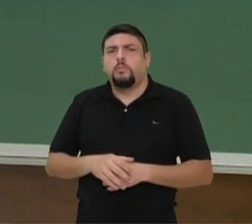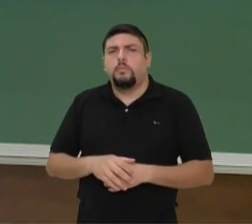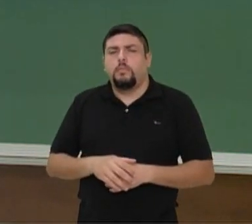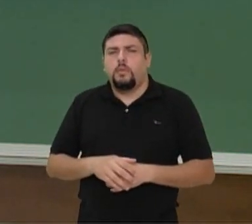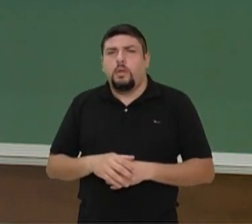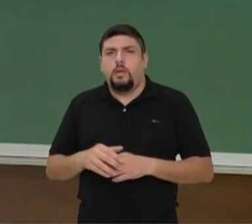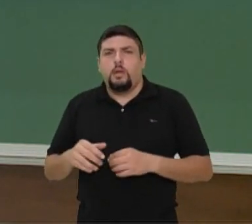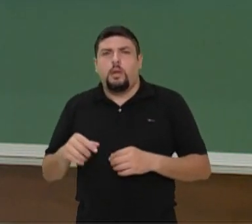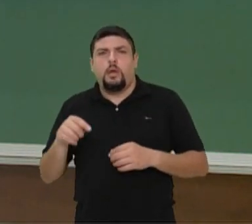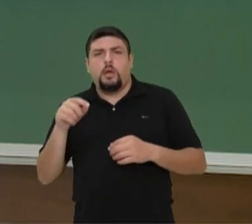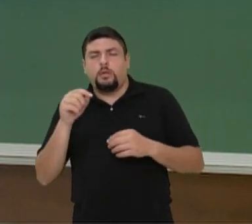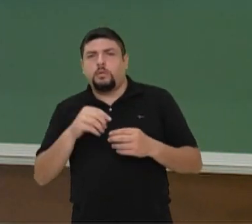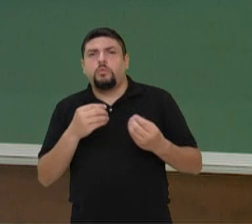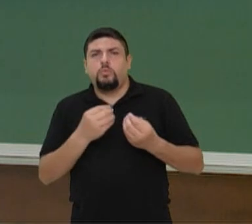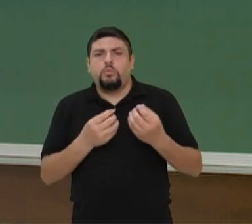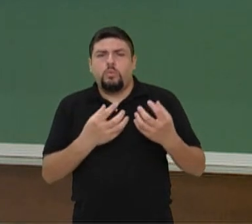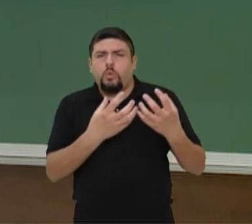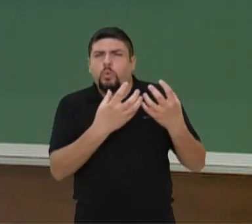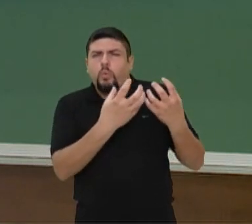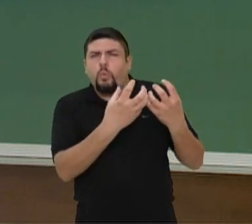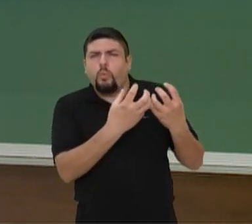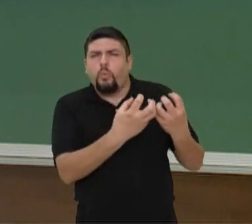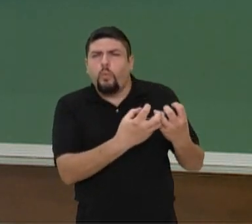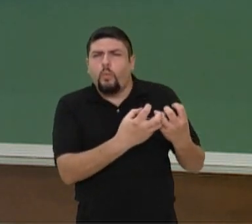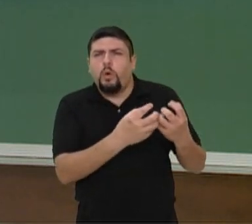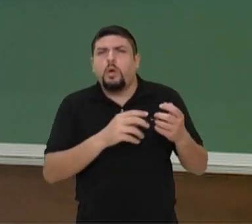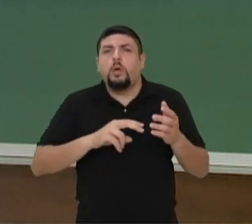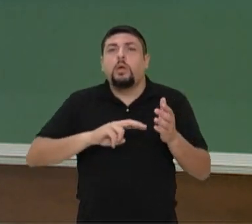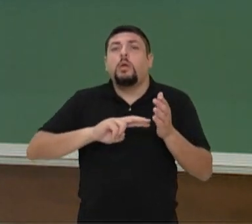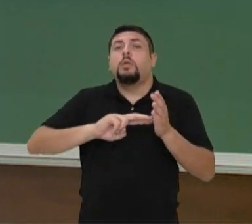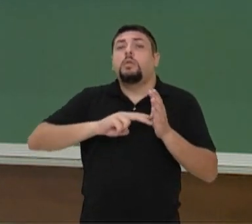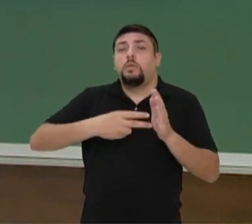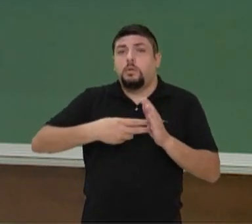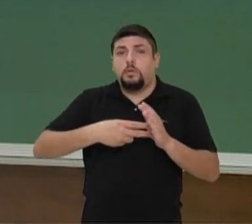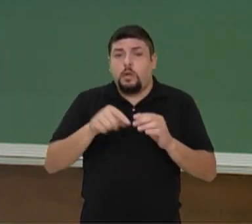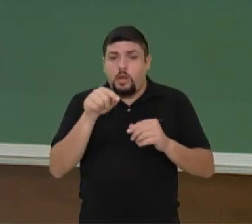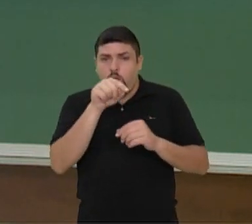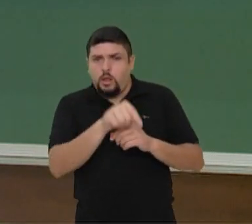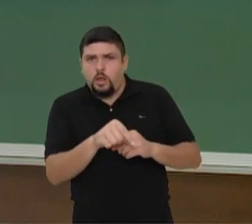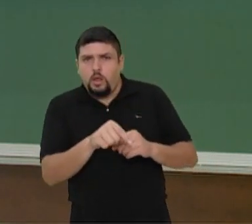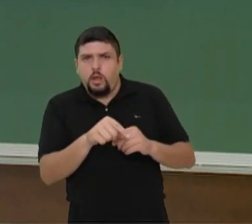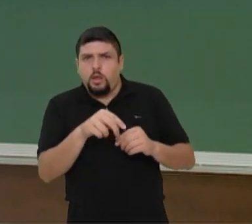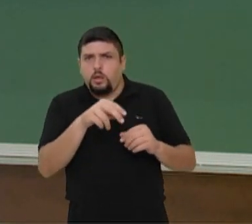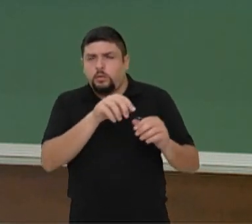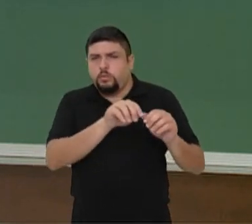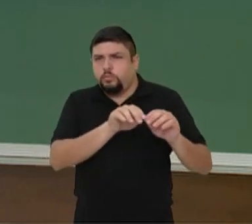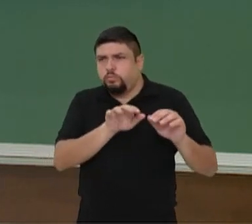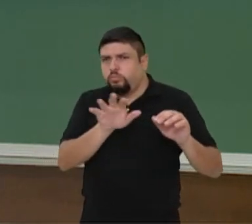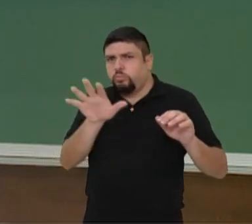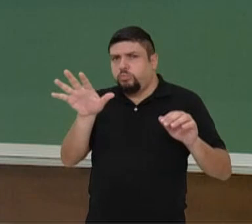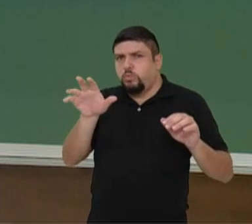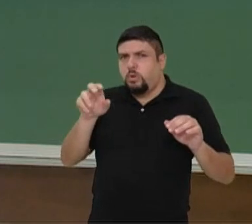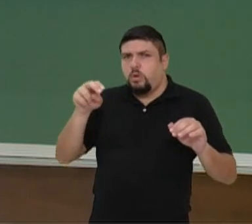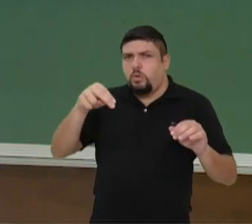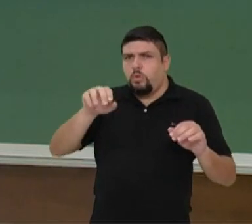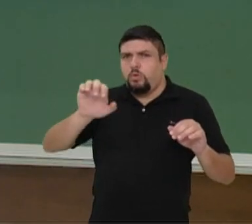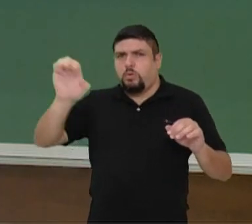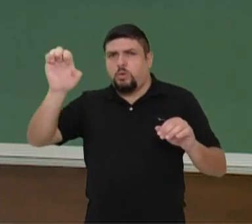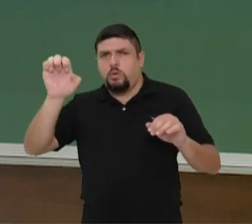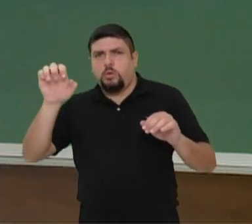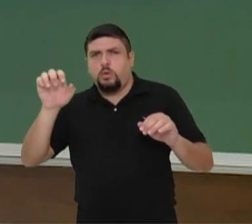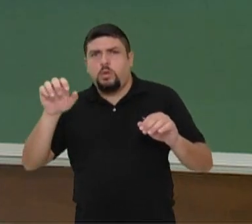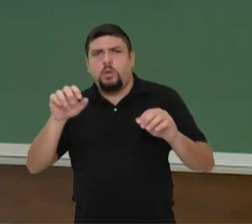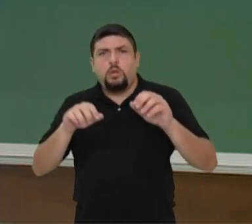muito forte no Cerrado significa seca não só na região Nordeste, no Norte e também no